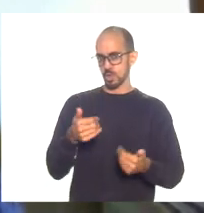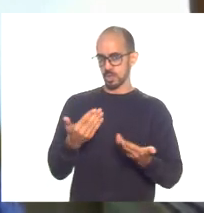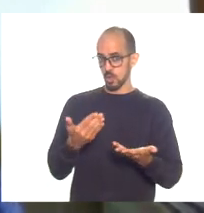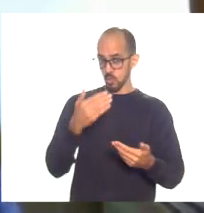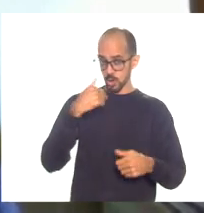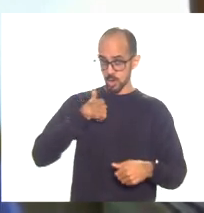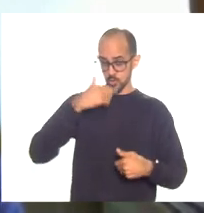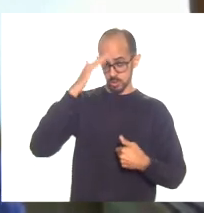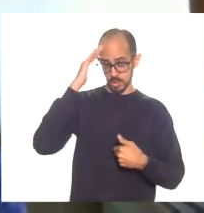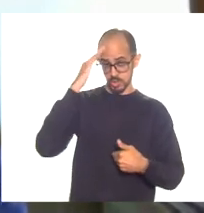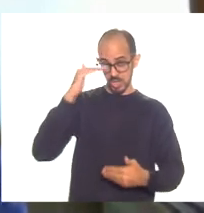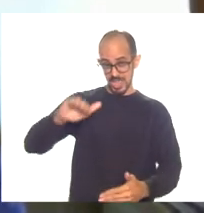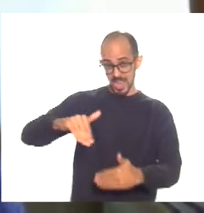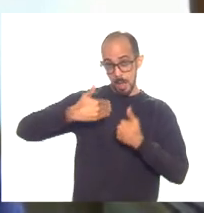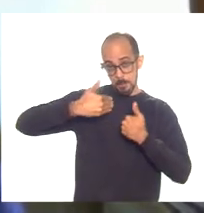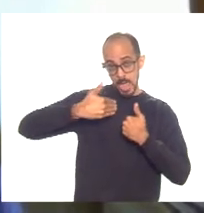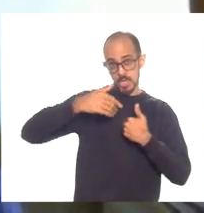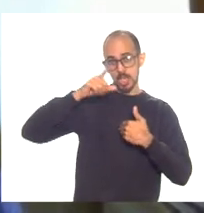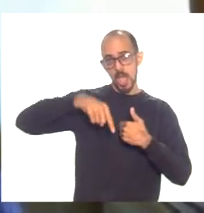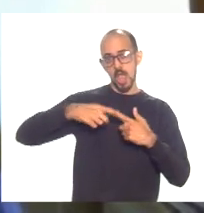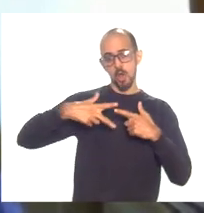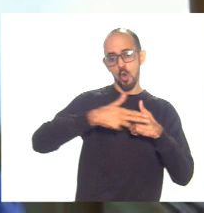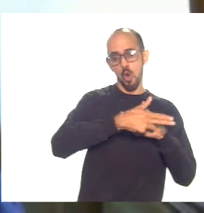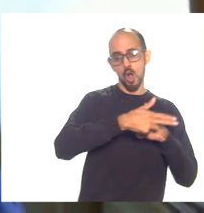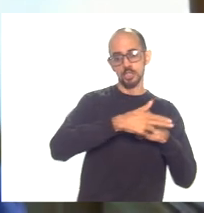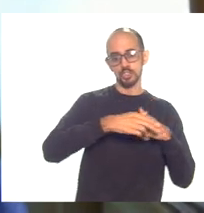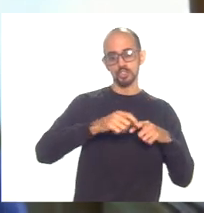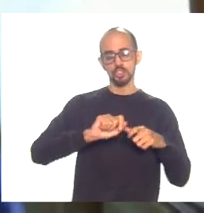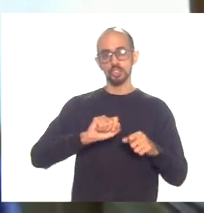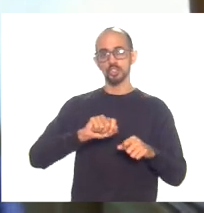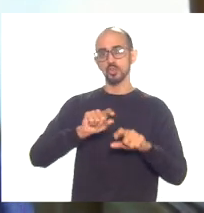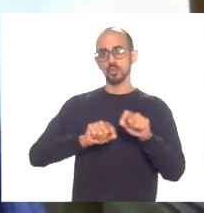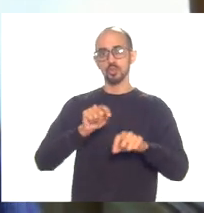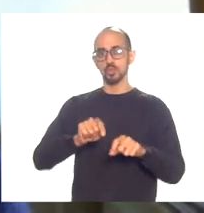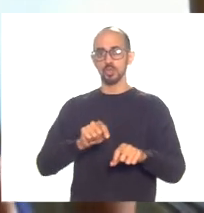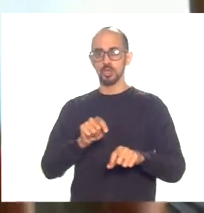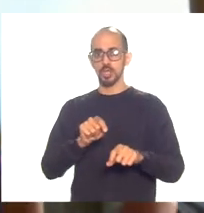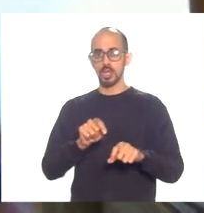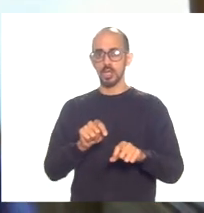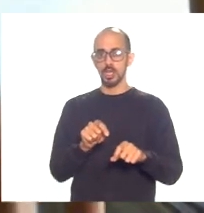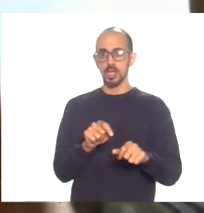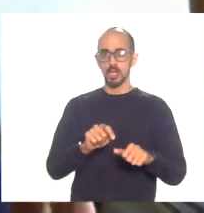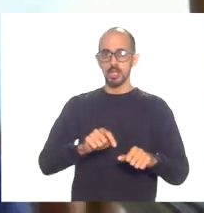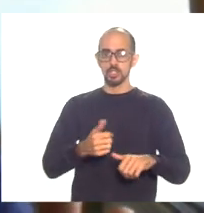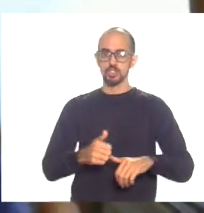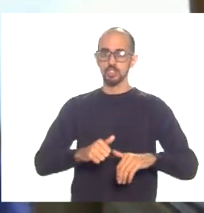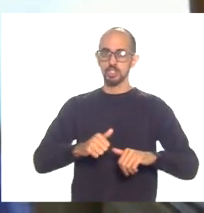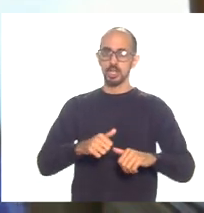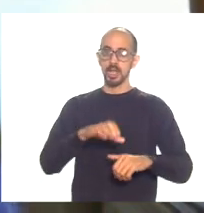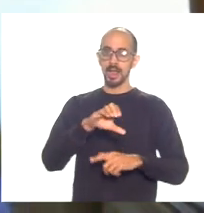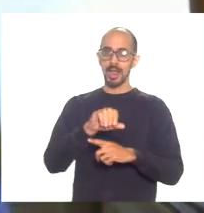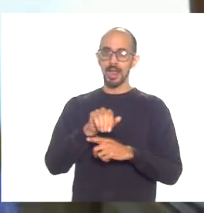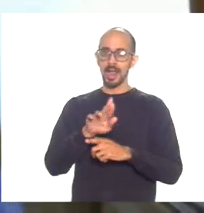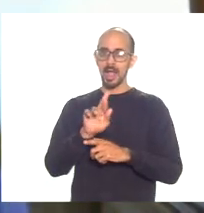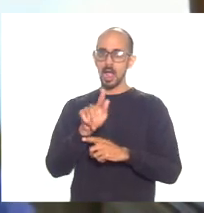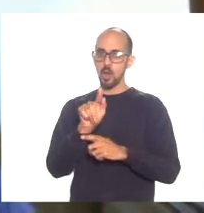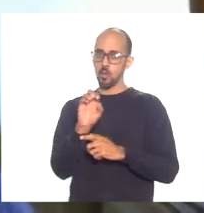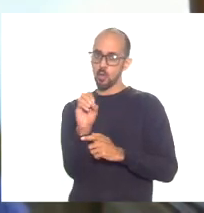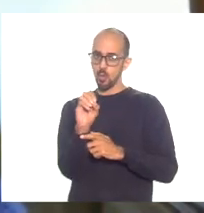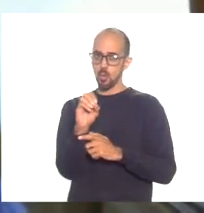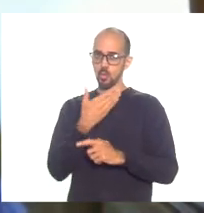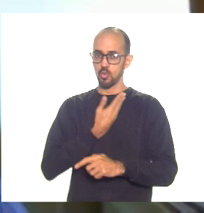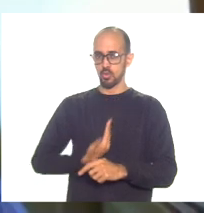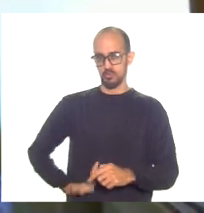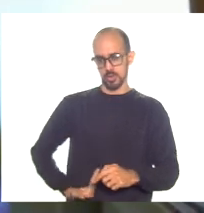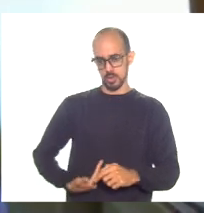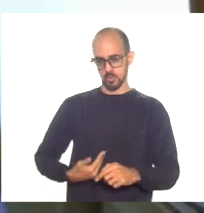será cortar cargos no governo. Estou entendendo só isso, para simplificar.